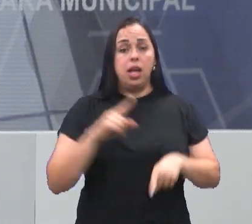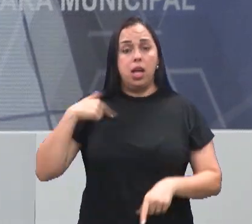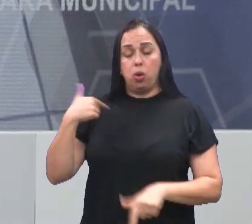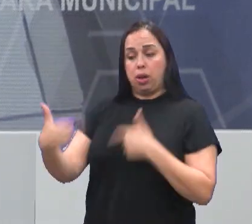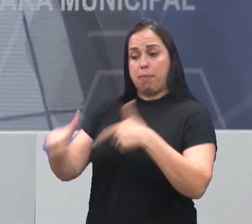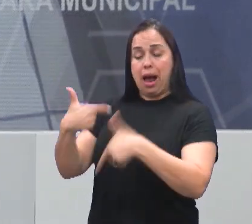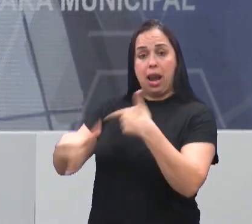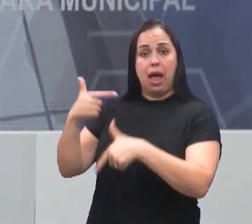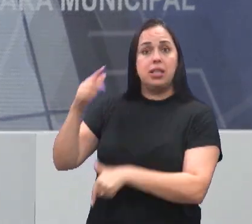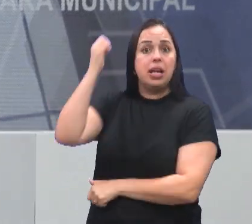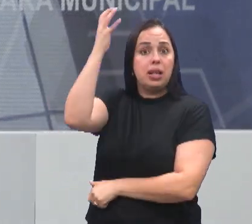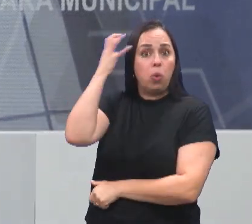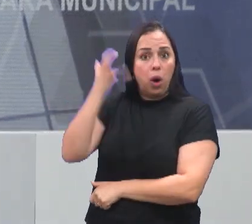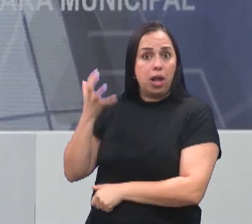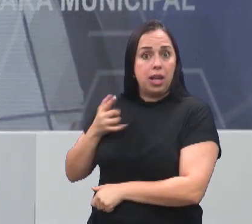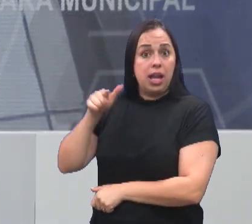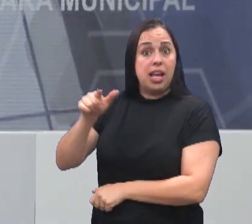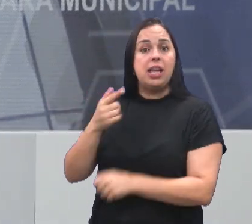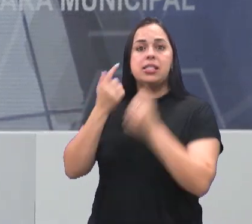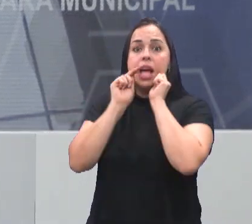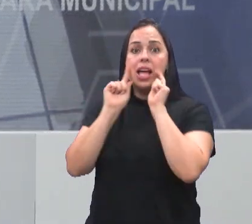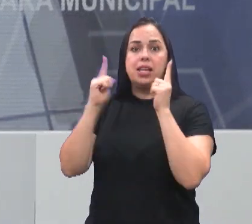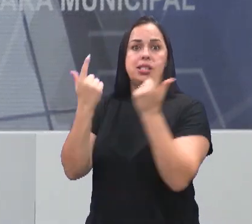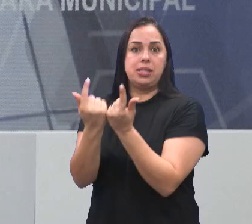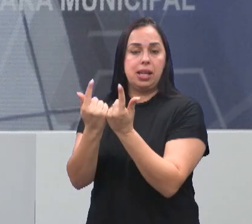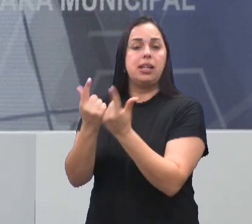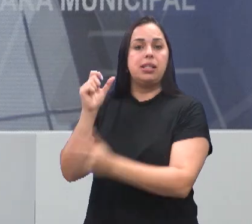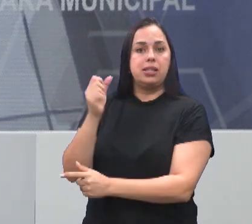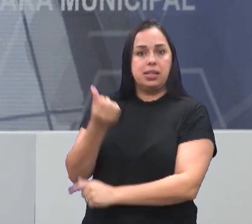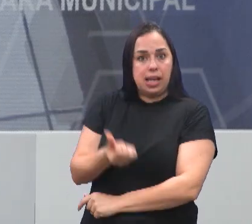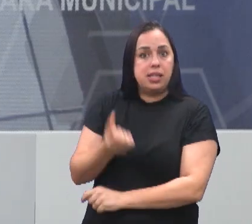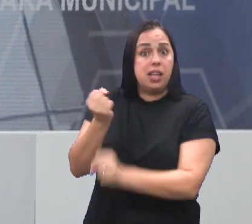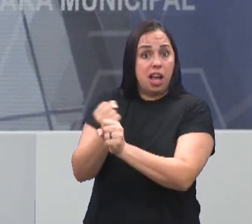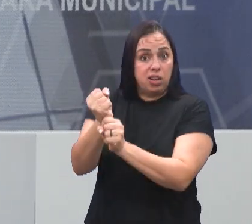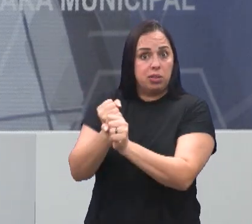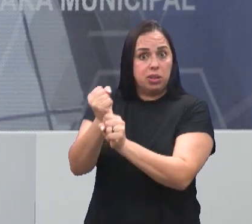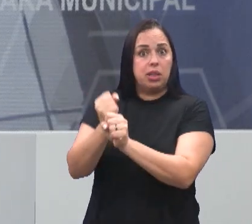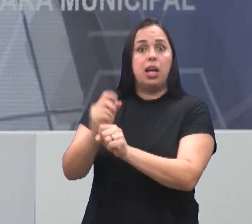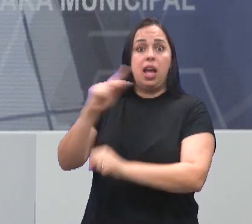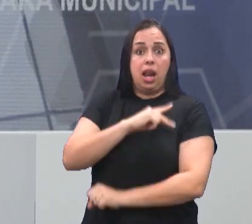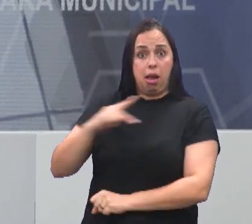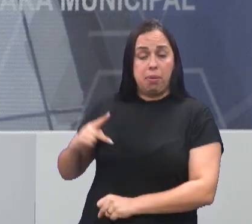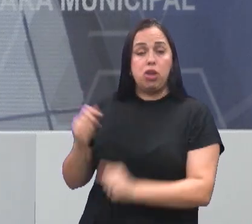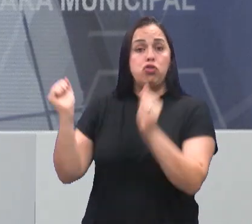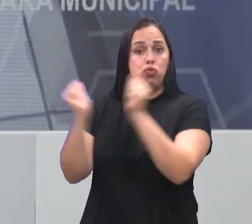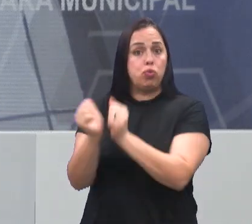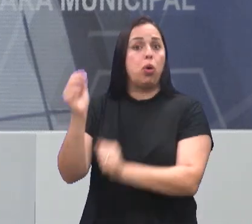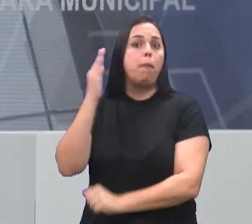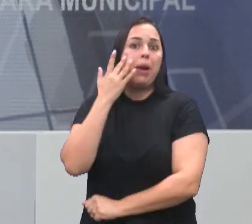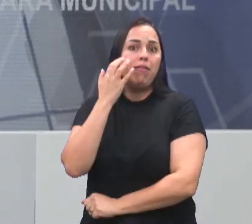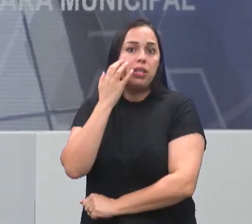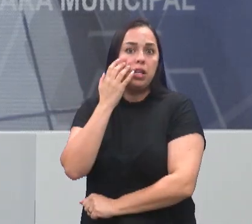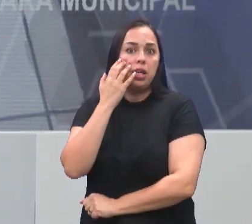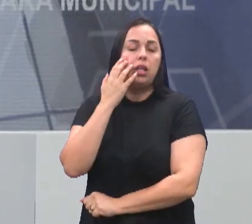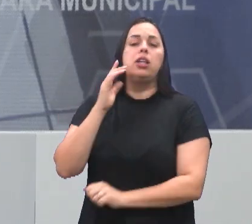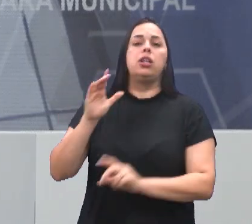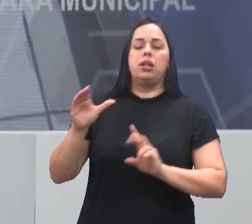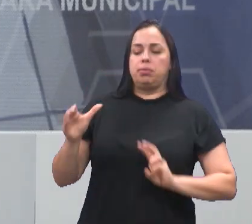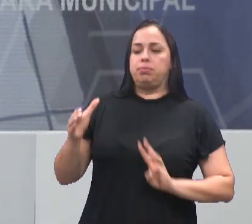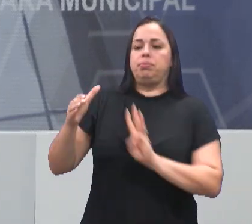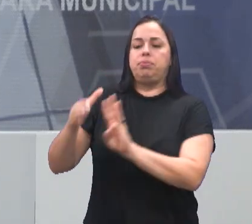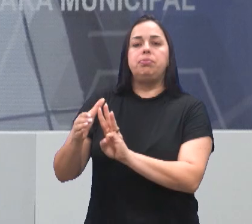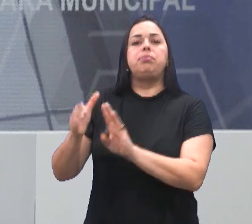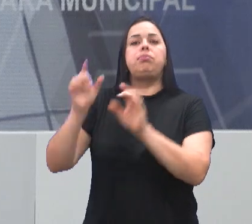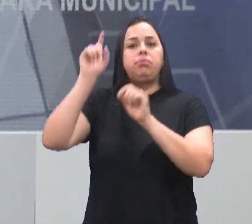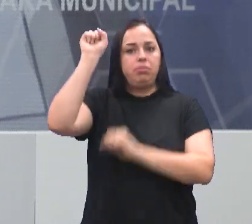mulher, 6 anos na Assembleia Legislativa, presidente da frente, junto ao governador Tarcísio, nós iremos sim fazer essa